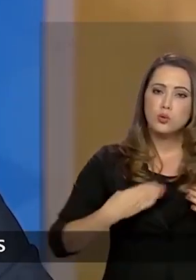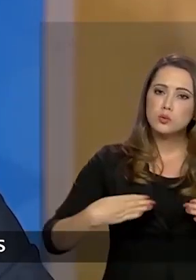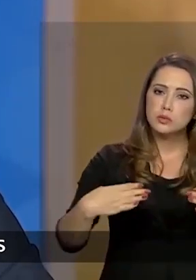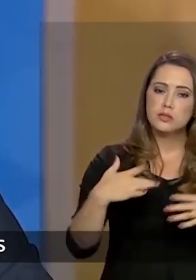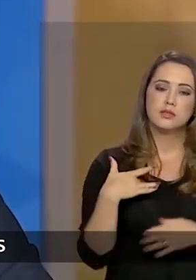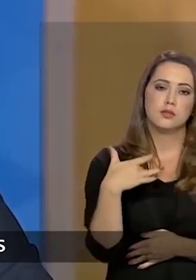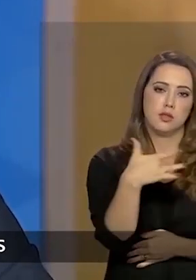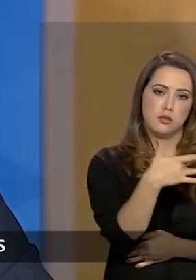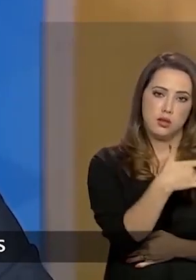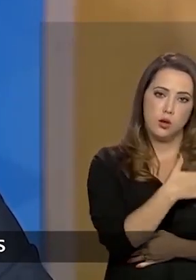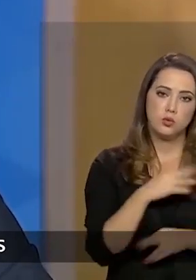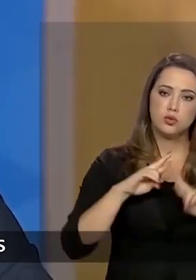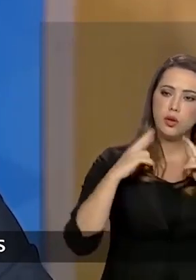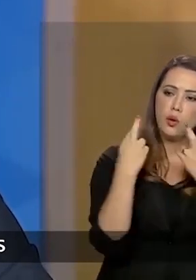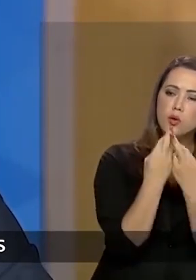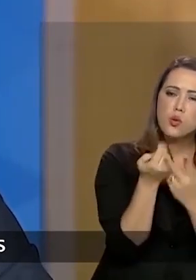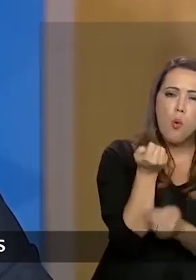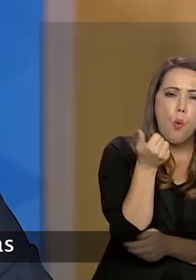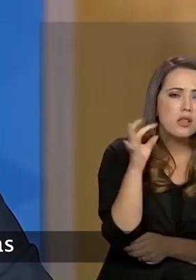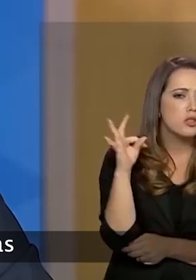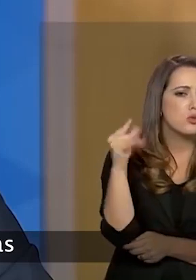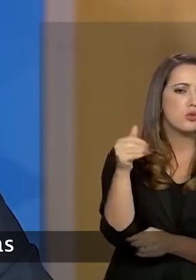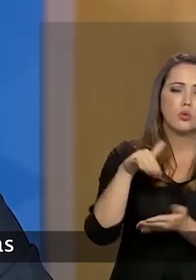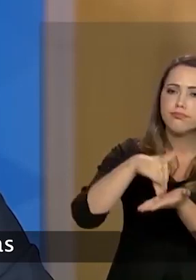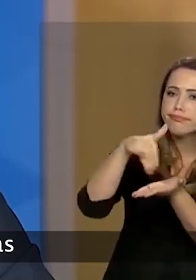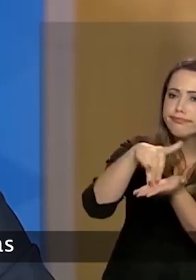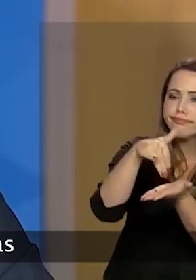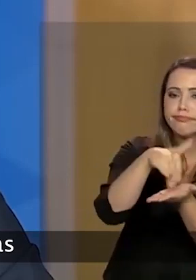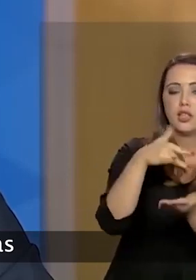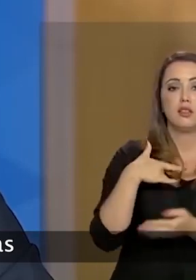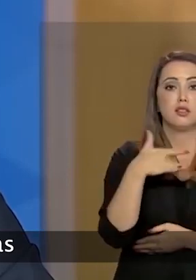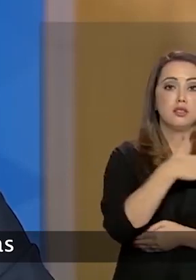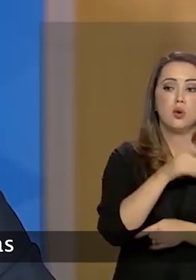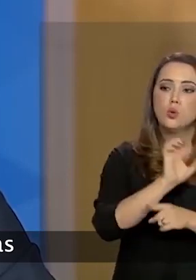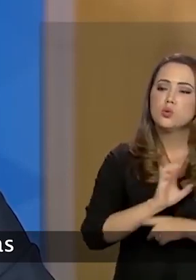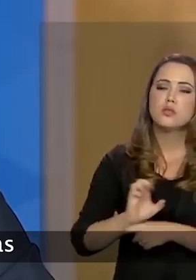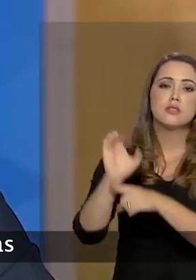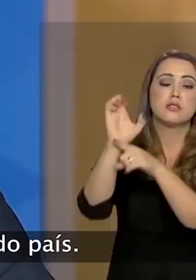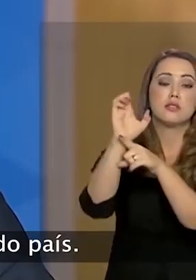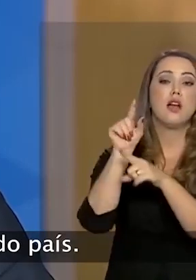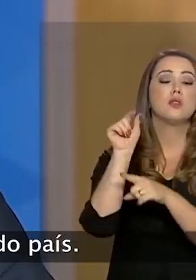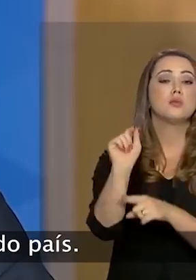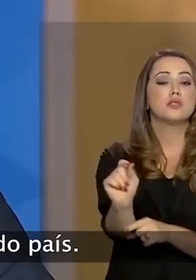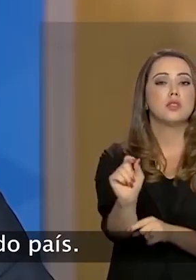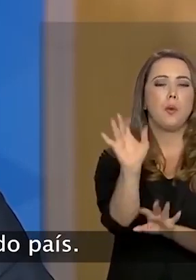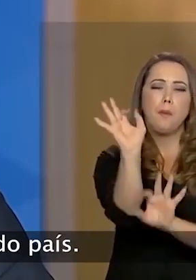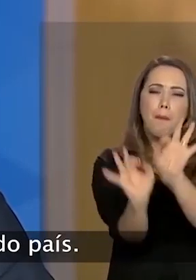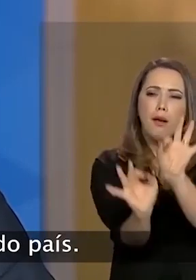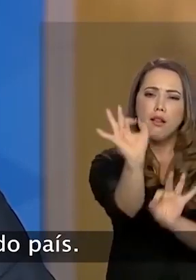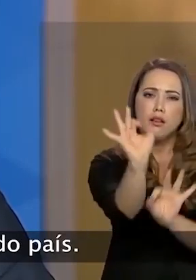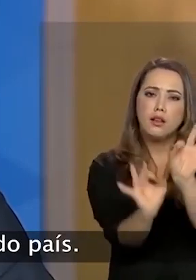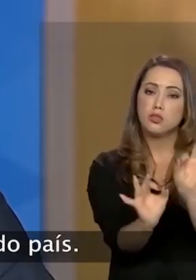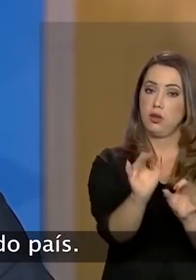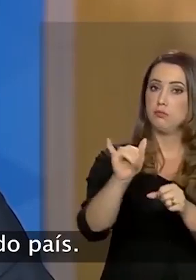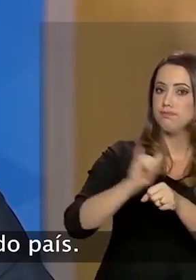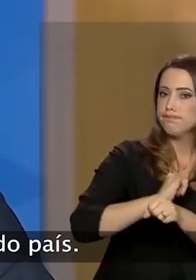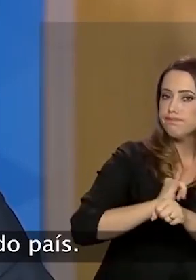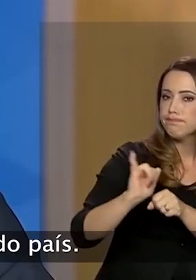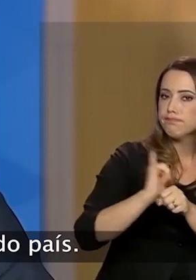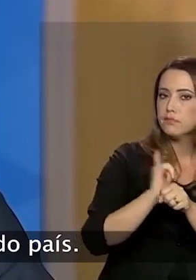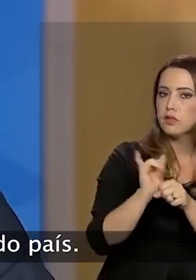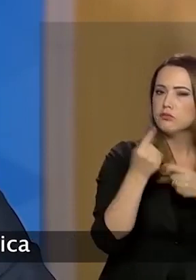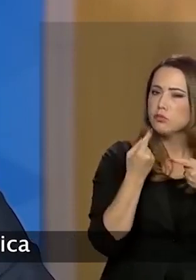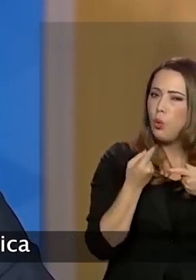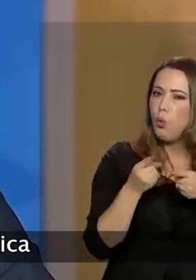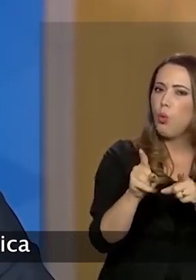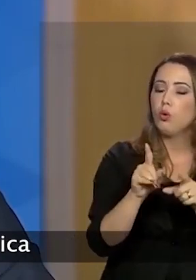os riscos da pandemia do novo coronavírus e criticou as medidas de quarentena adotadas por quase todos os governos, de todas as regiões